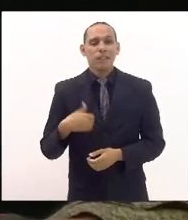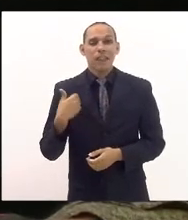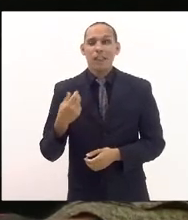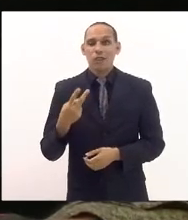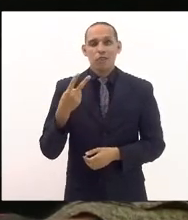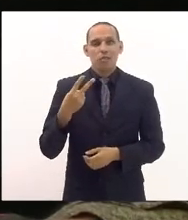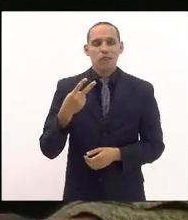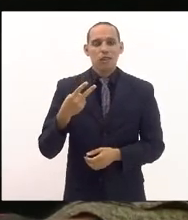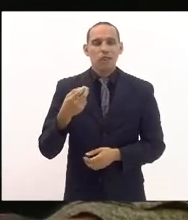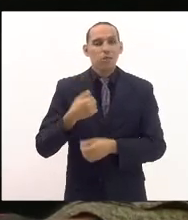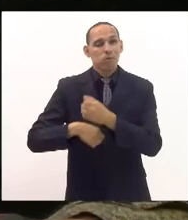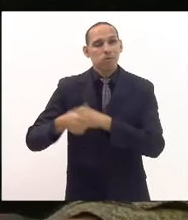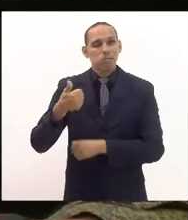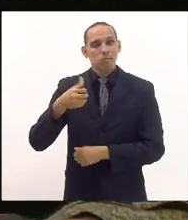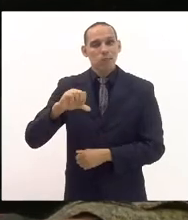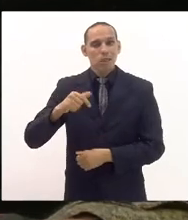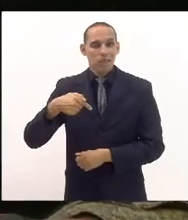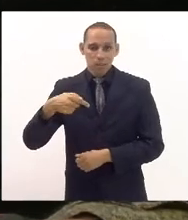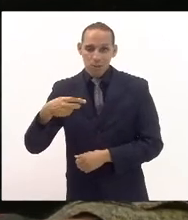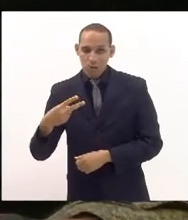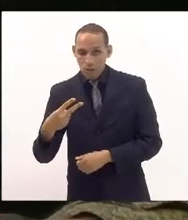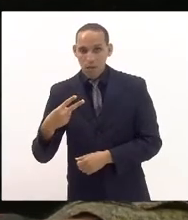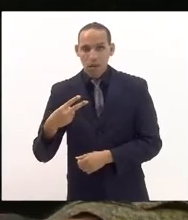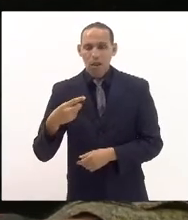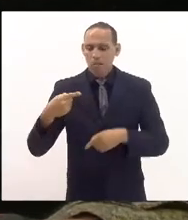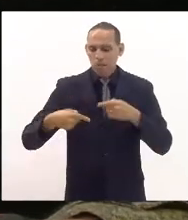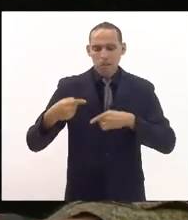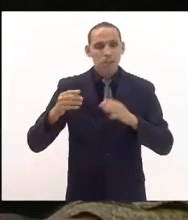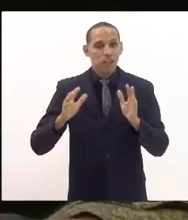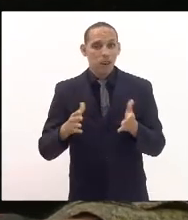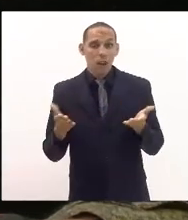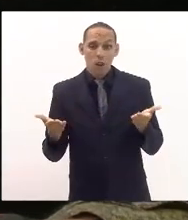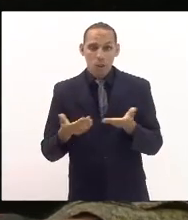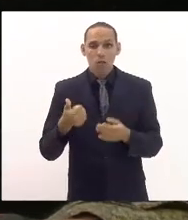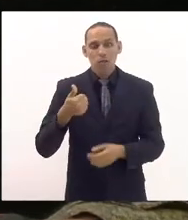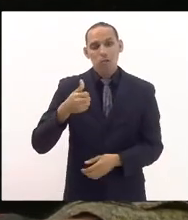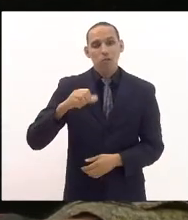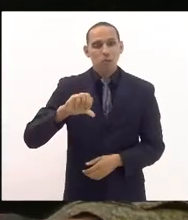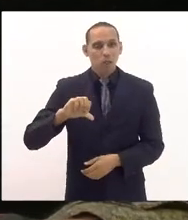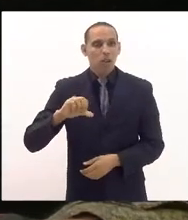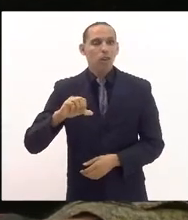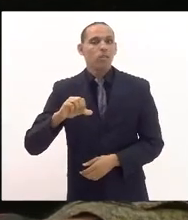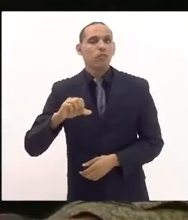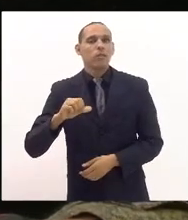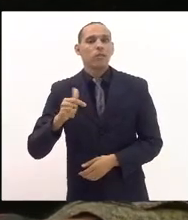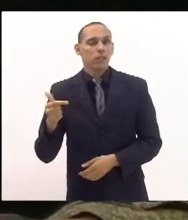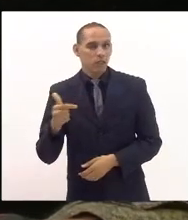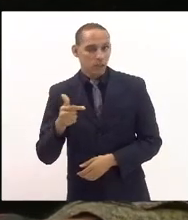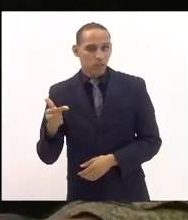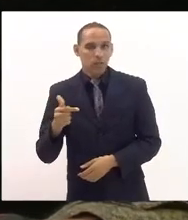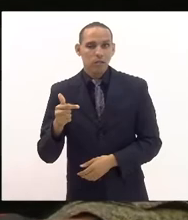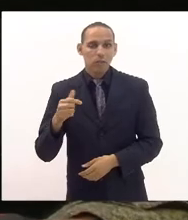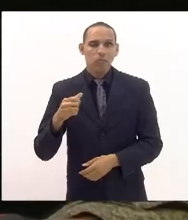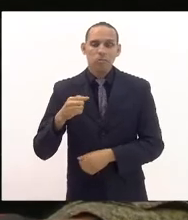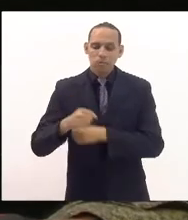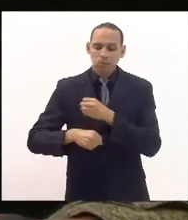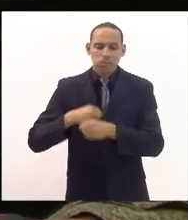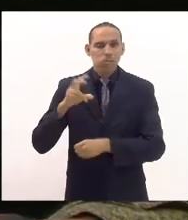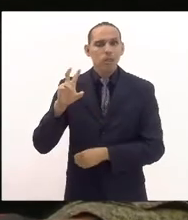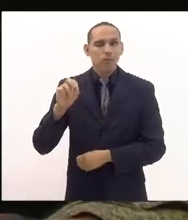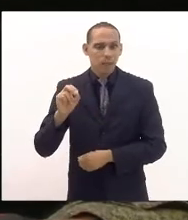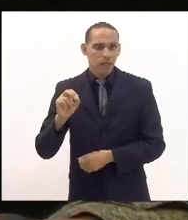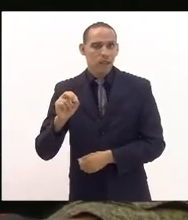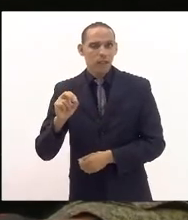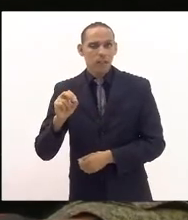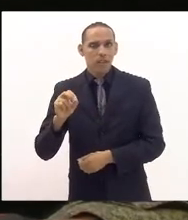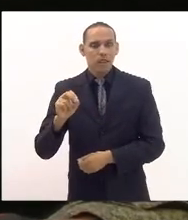em 72 se disco tia e hoje em 2022 50 anos depois a gente